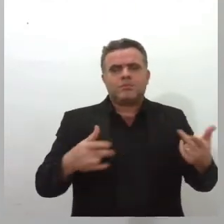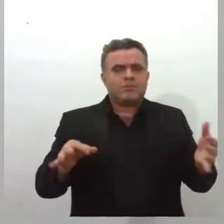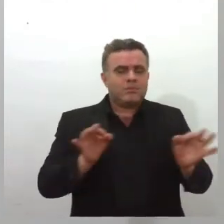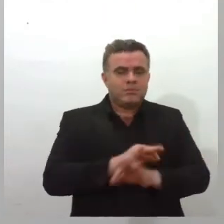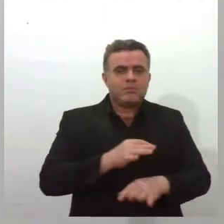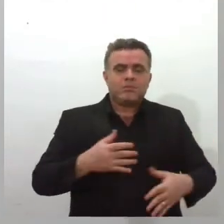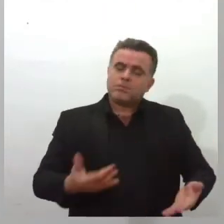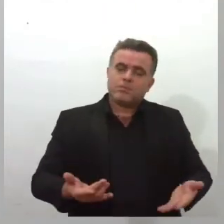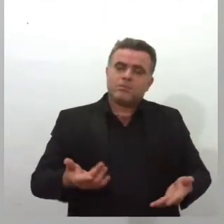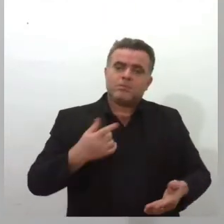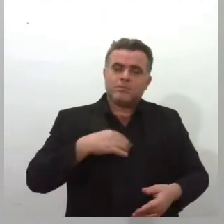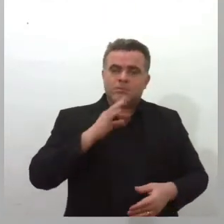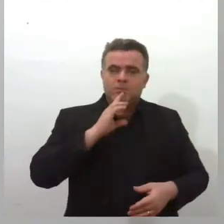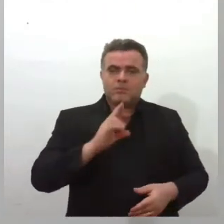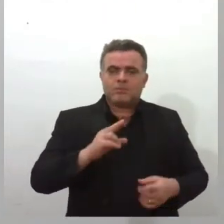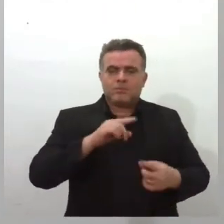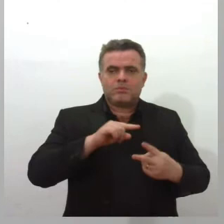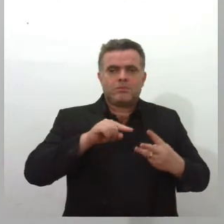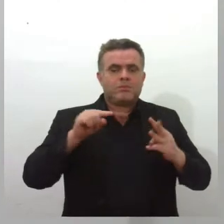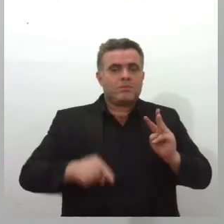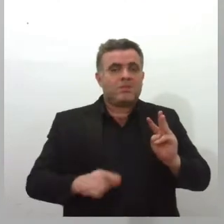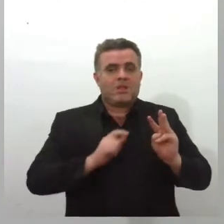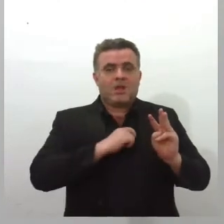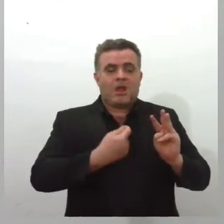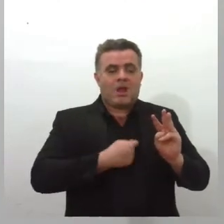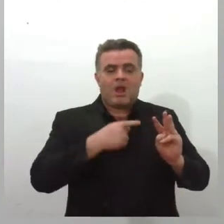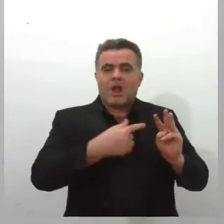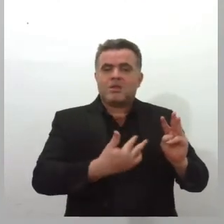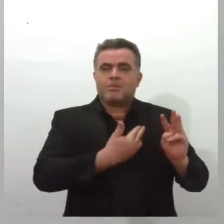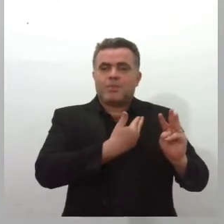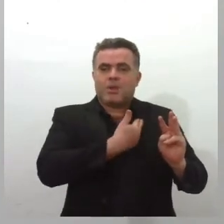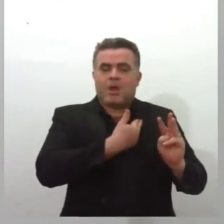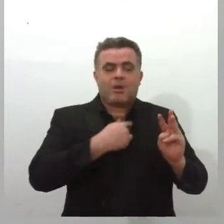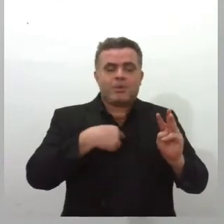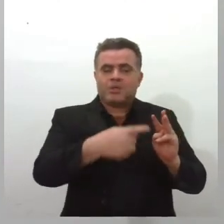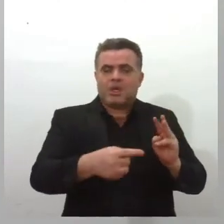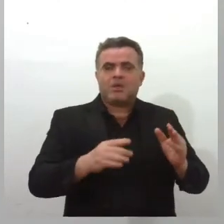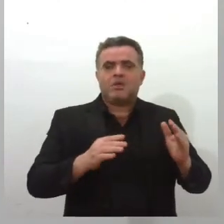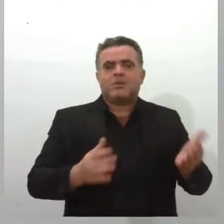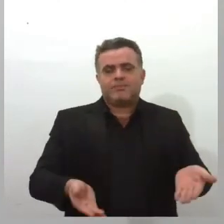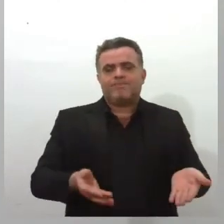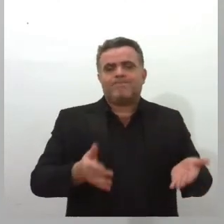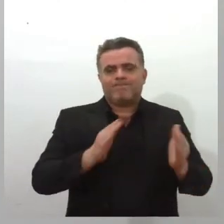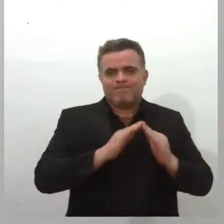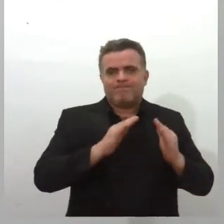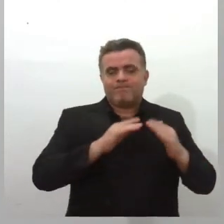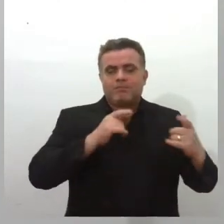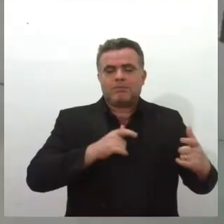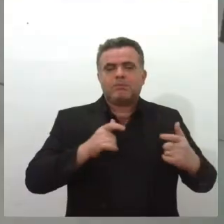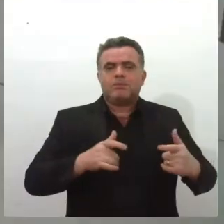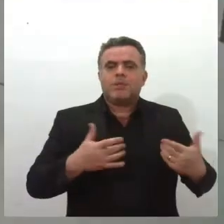até respondendo por 3 delegacias. Então, todo o serviço acaba sendo realmente um pouco